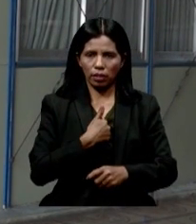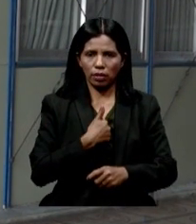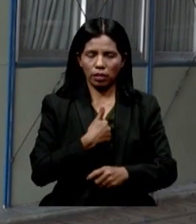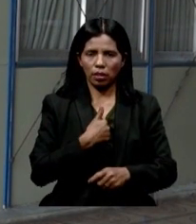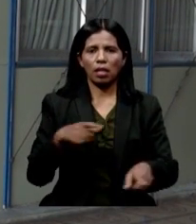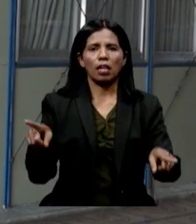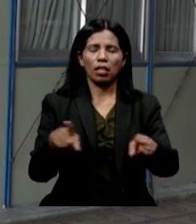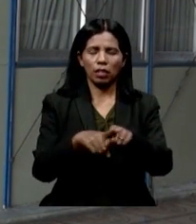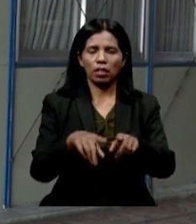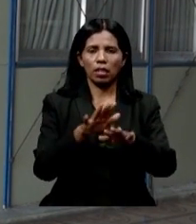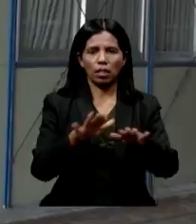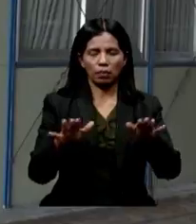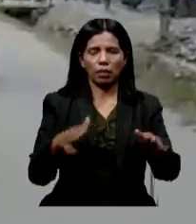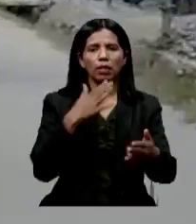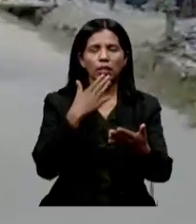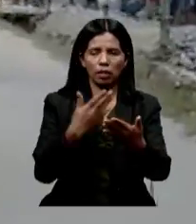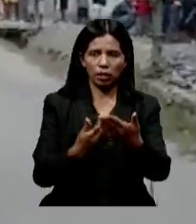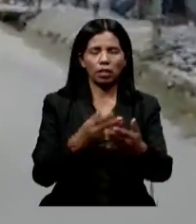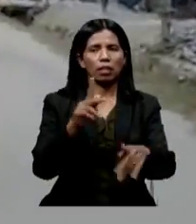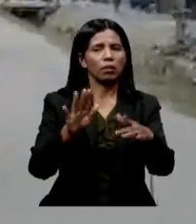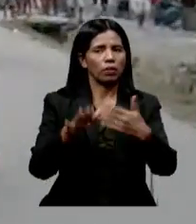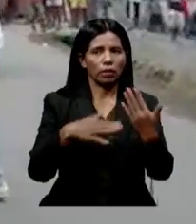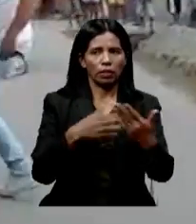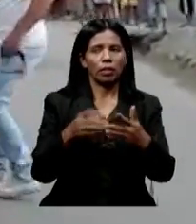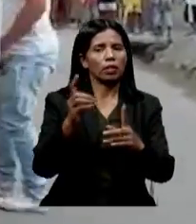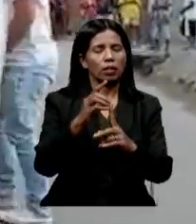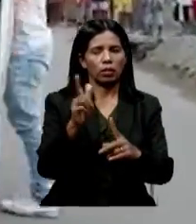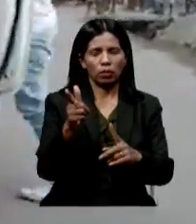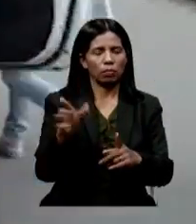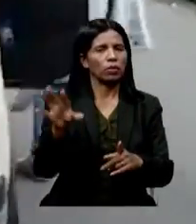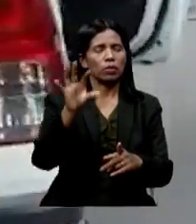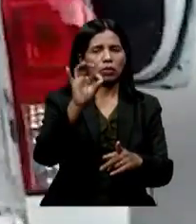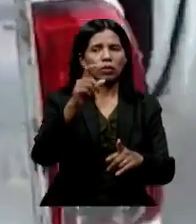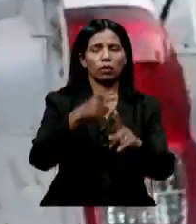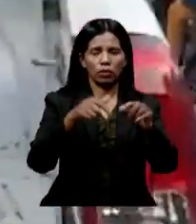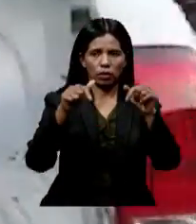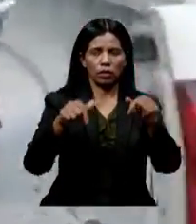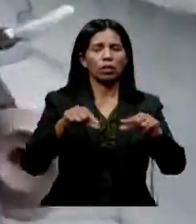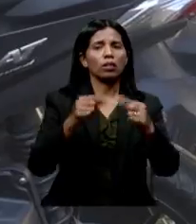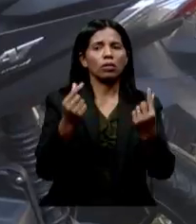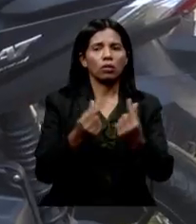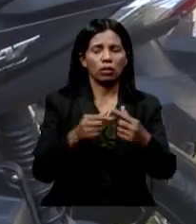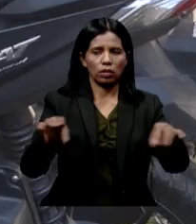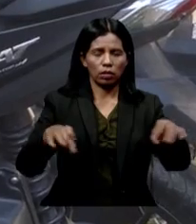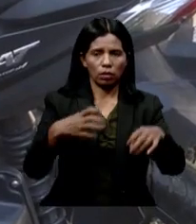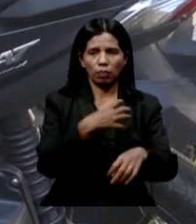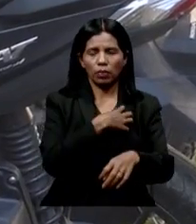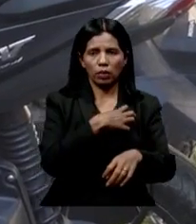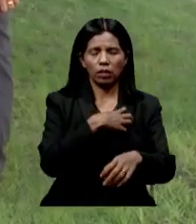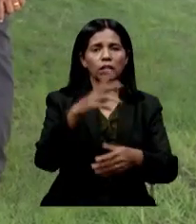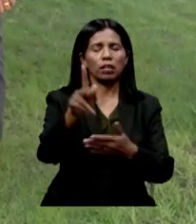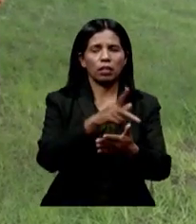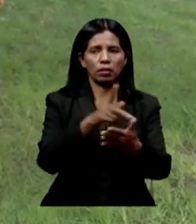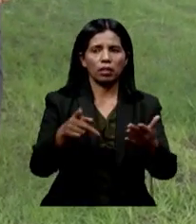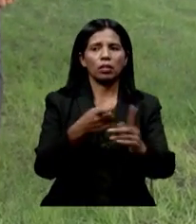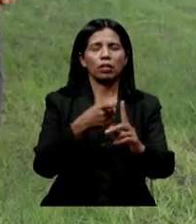labar que nebe ma dia que a sociedade. E a Loron Ruanulu Resinghito Fulané, equipa Serviço Polícia Criminal,